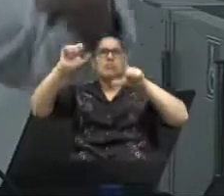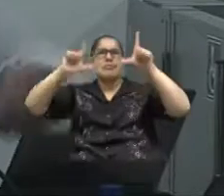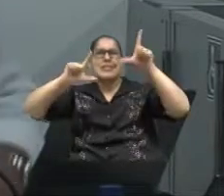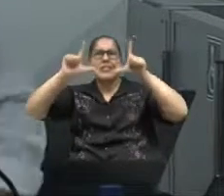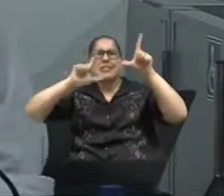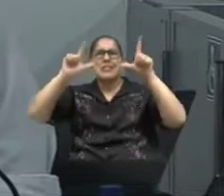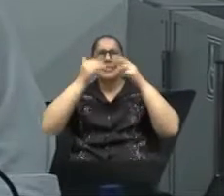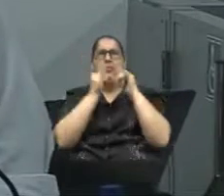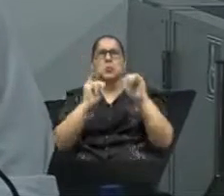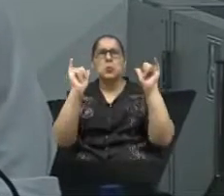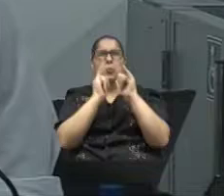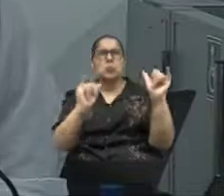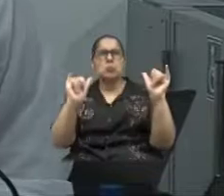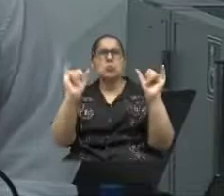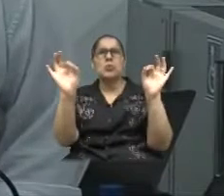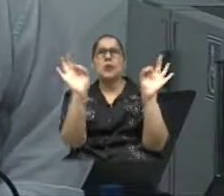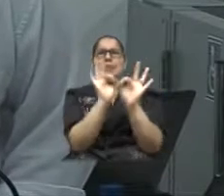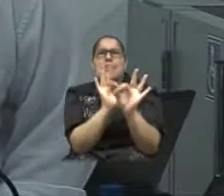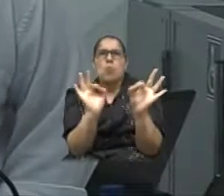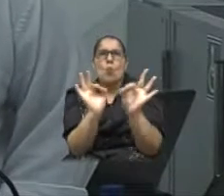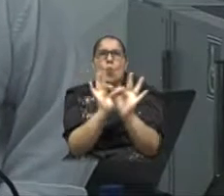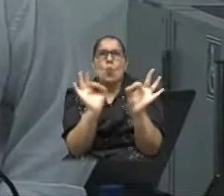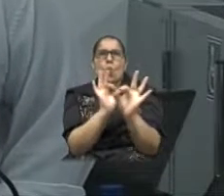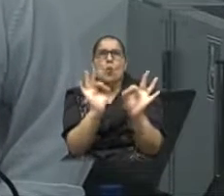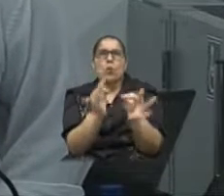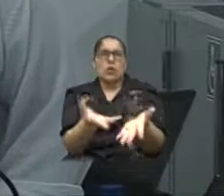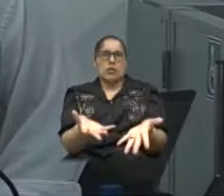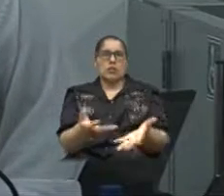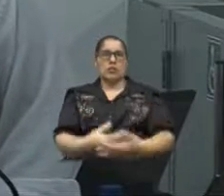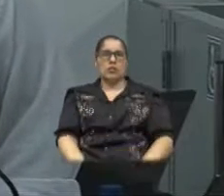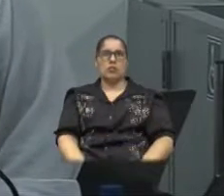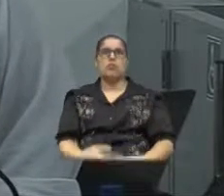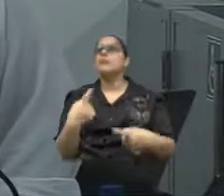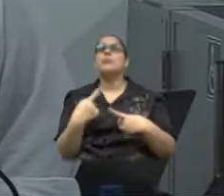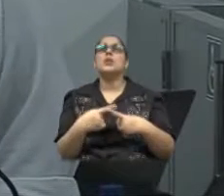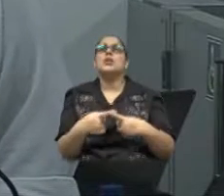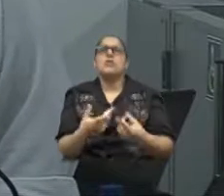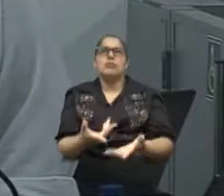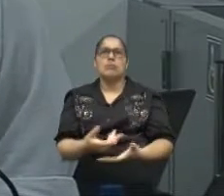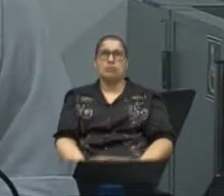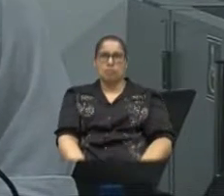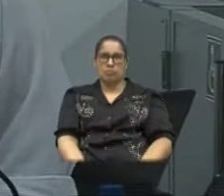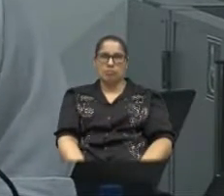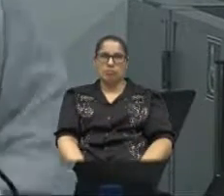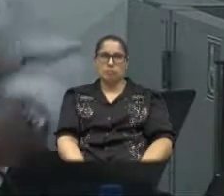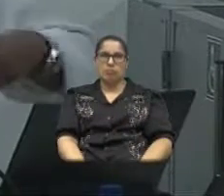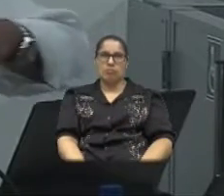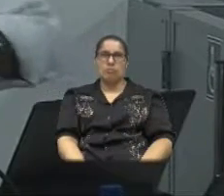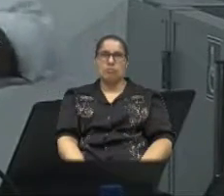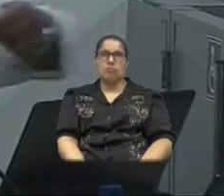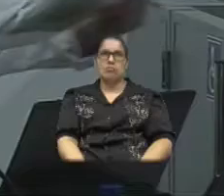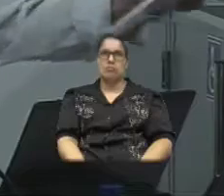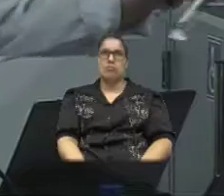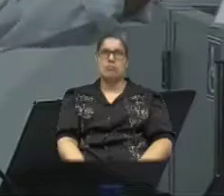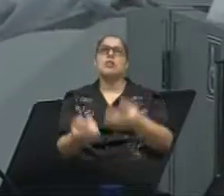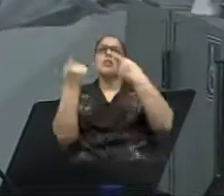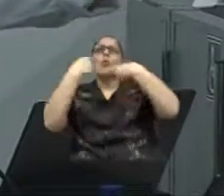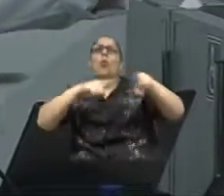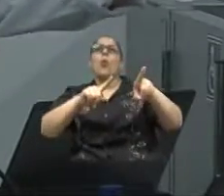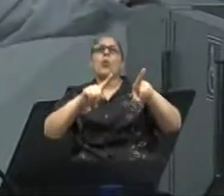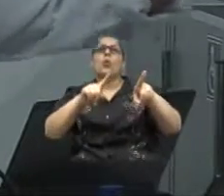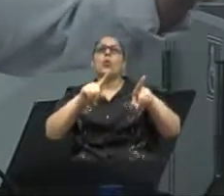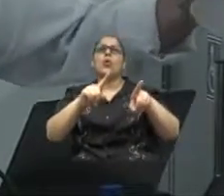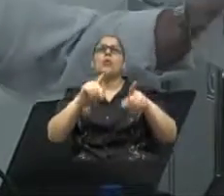nada aqui. A mídia não fala nada disso daqui. Por que não? Cadê os que são contra a intolerância? Eu não vi